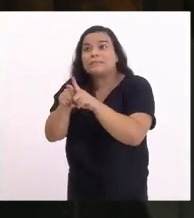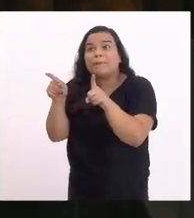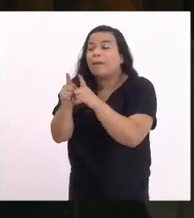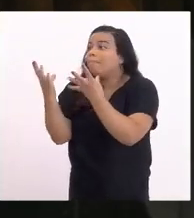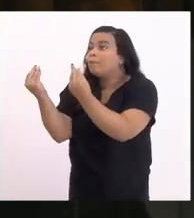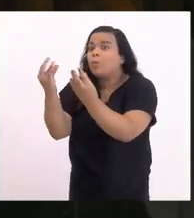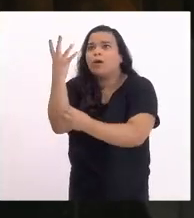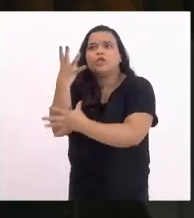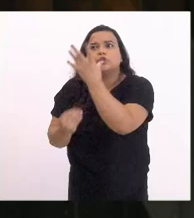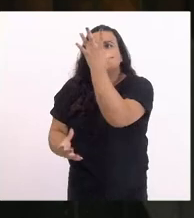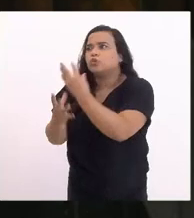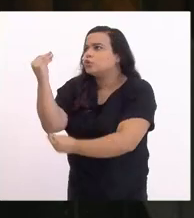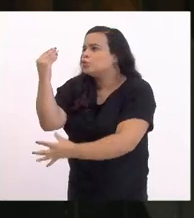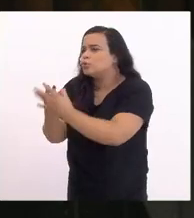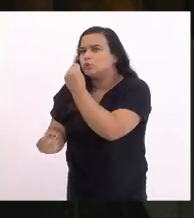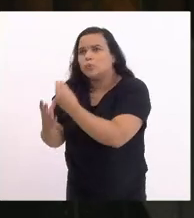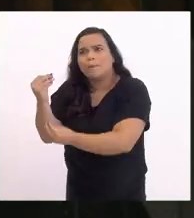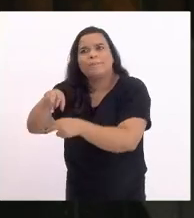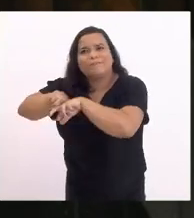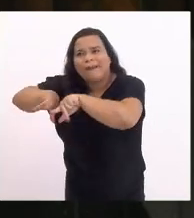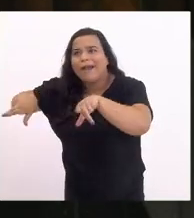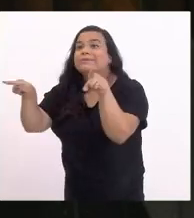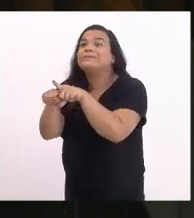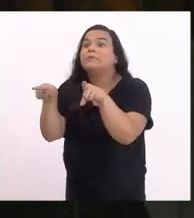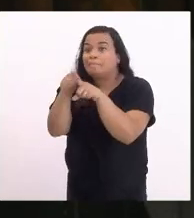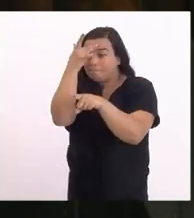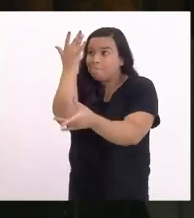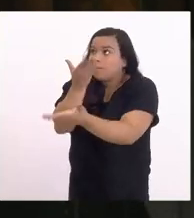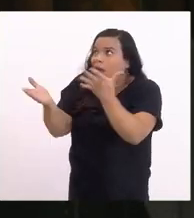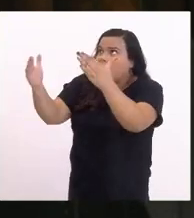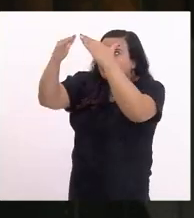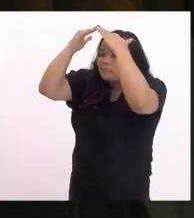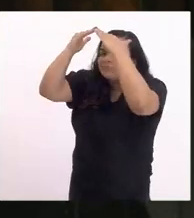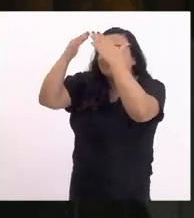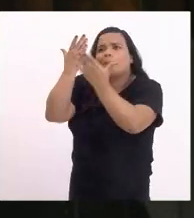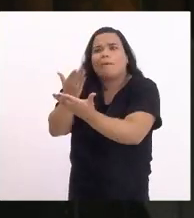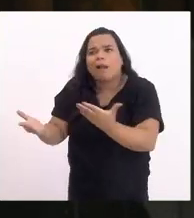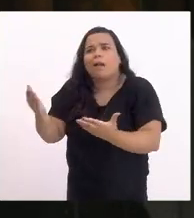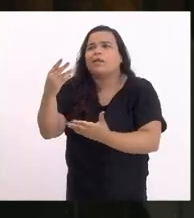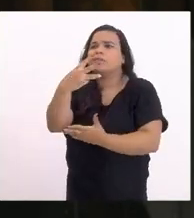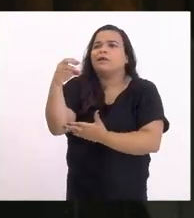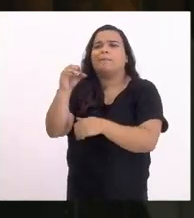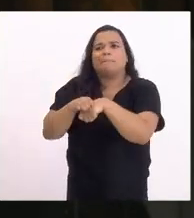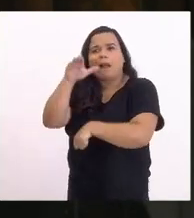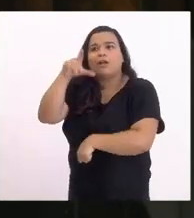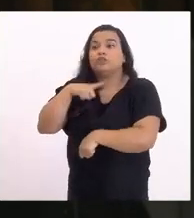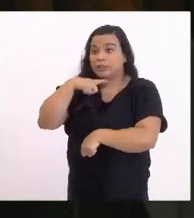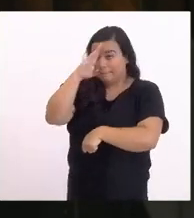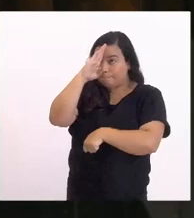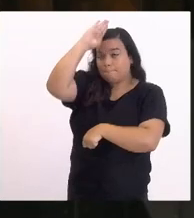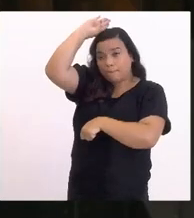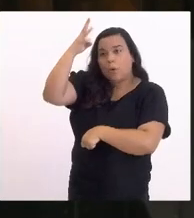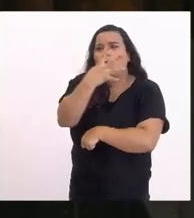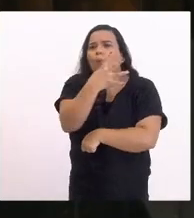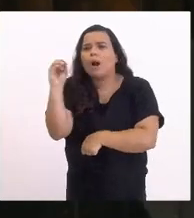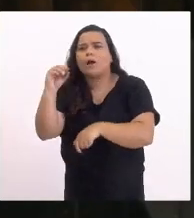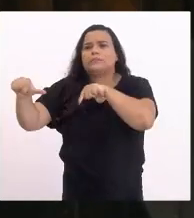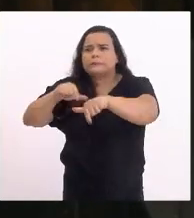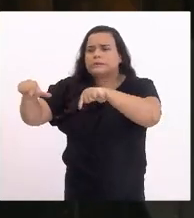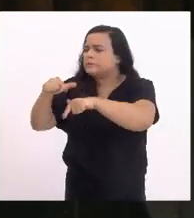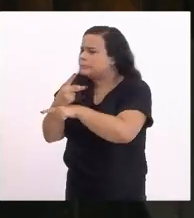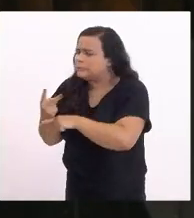desaparecidos, mais de 300 desabrigados. 400 bombeiros trabalhando. Penso eu que, nesse